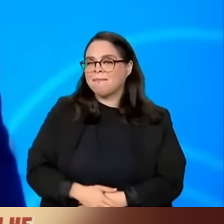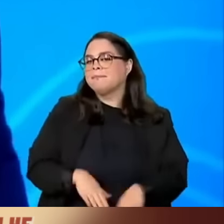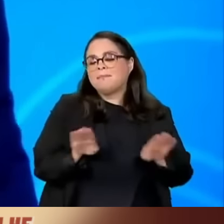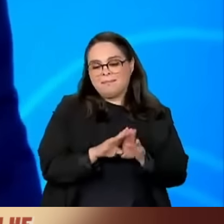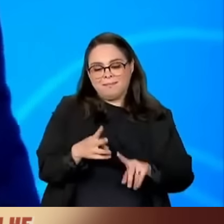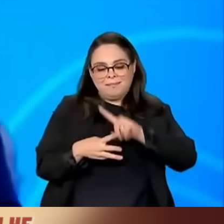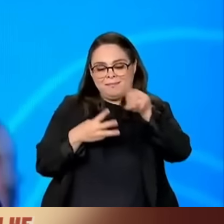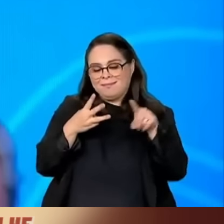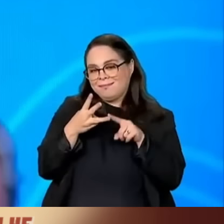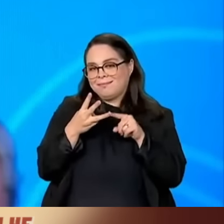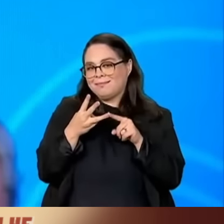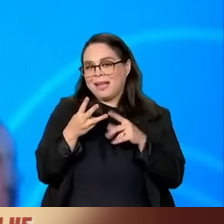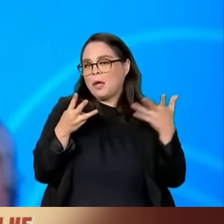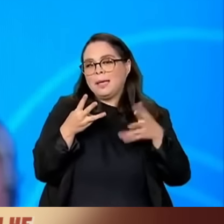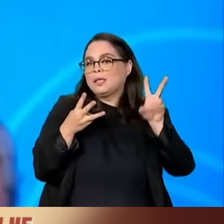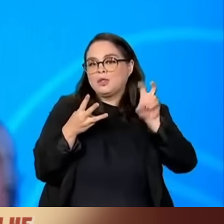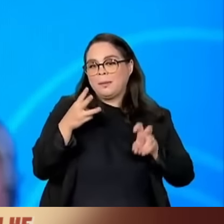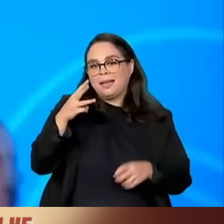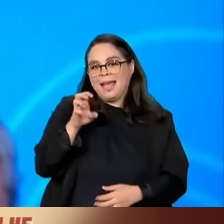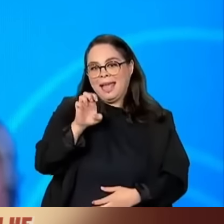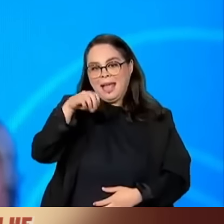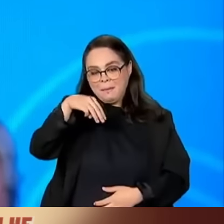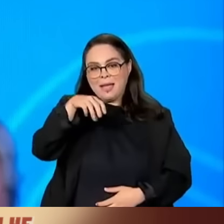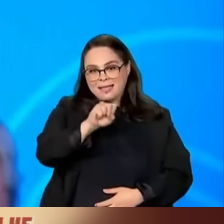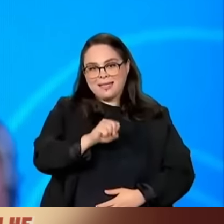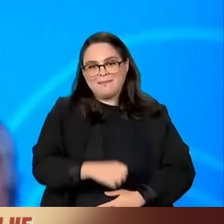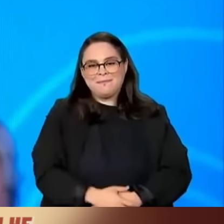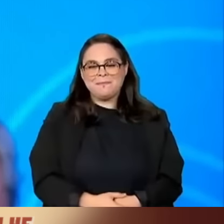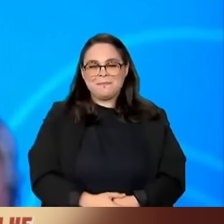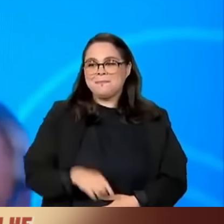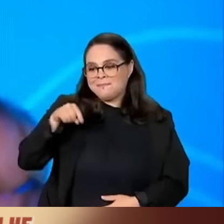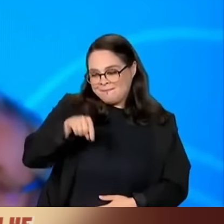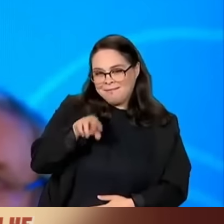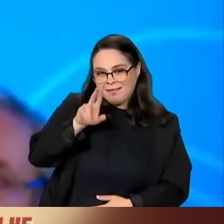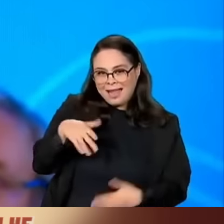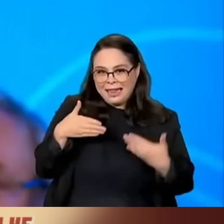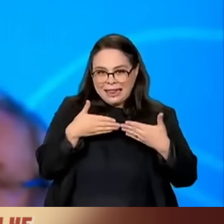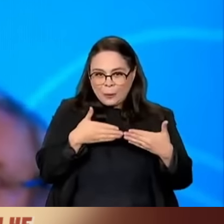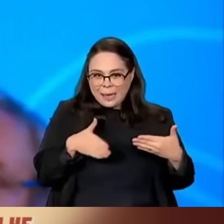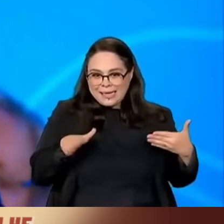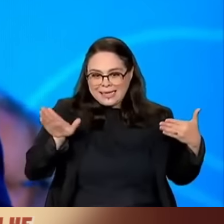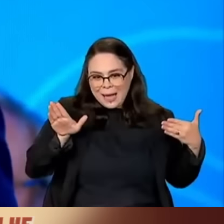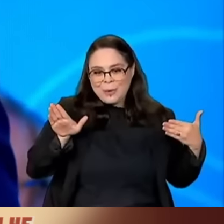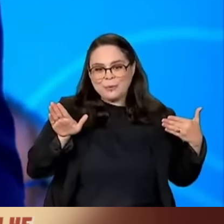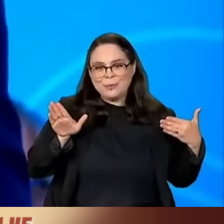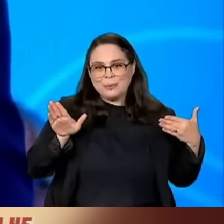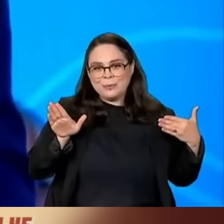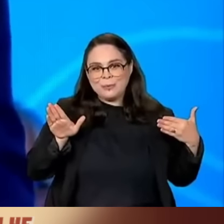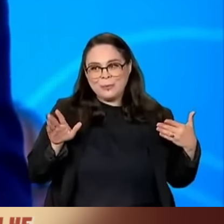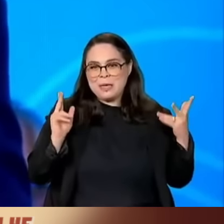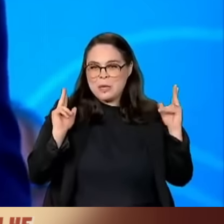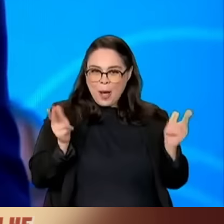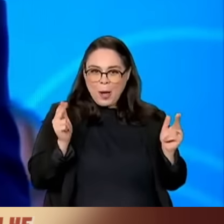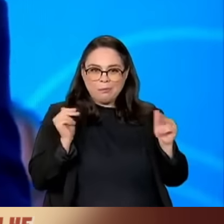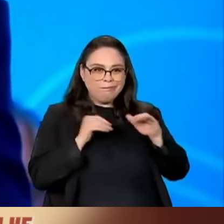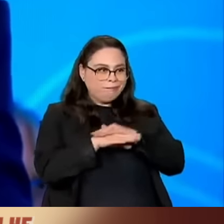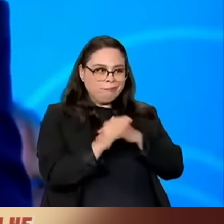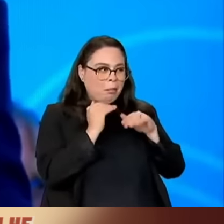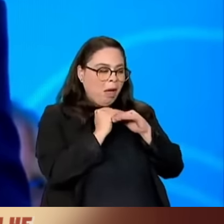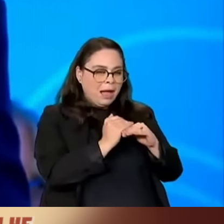palavra sobre a EMS. Essa não é uma inauguração igual, ela